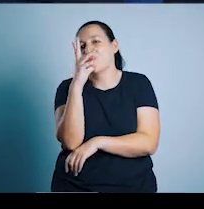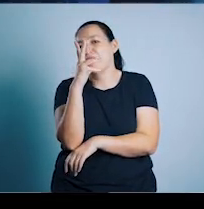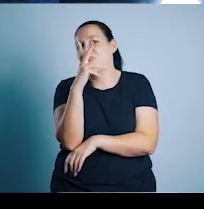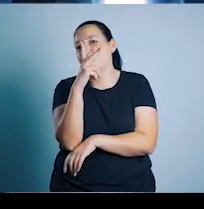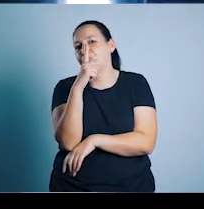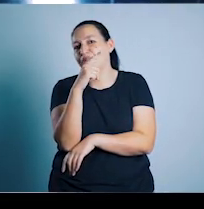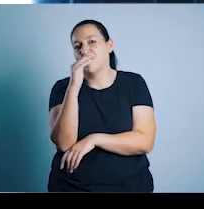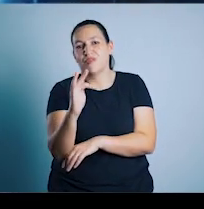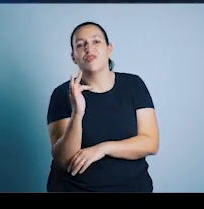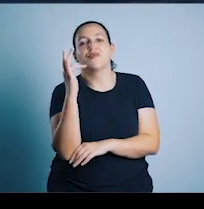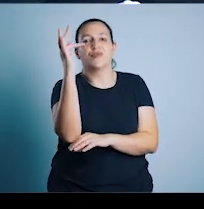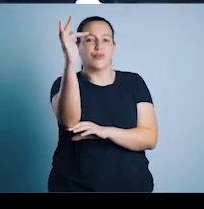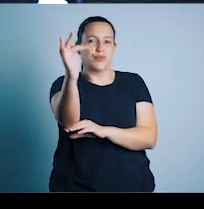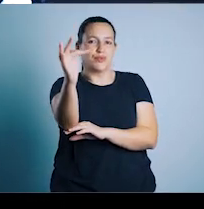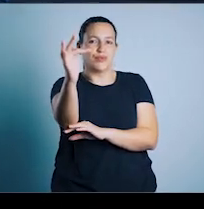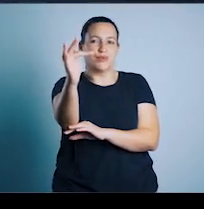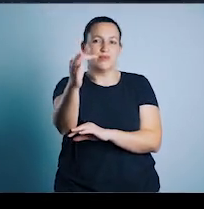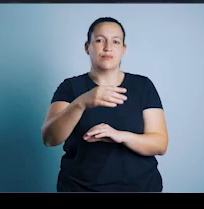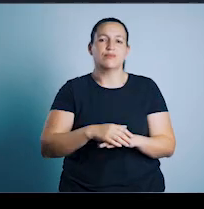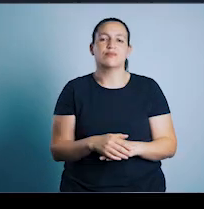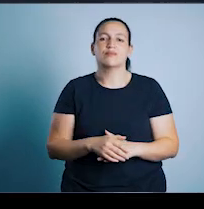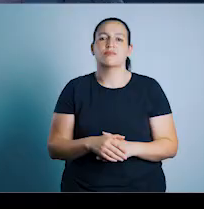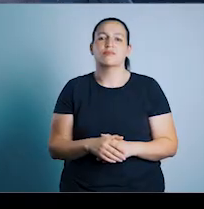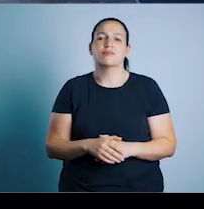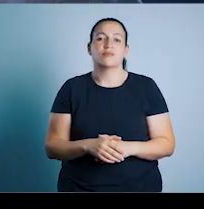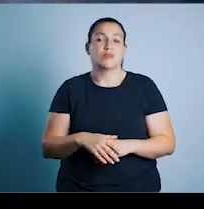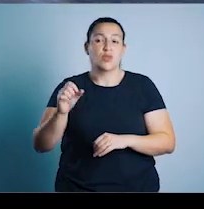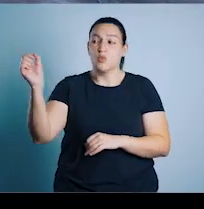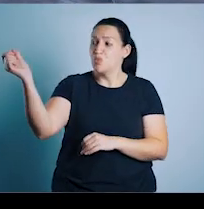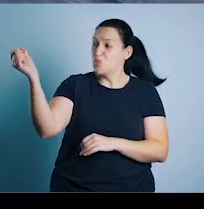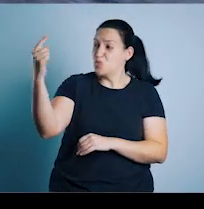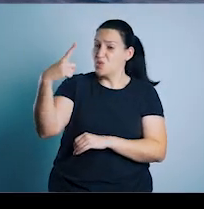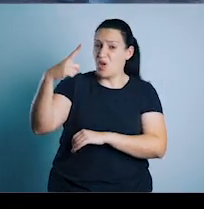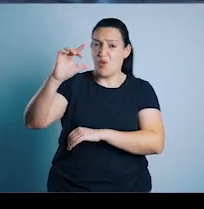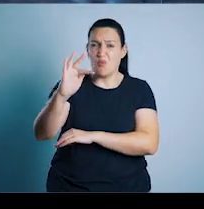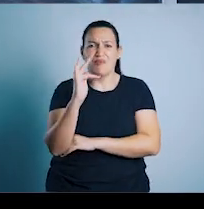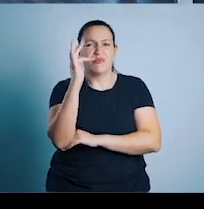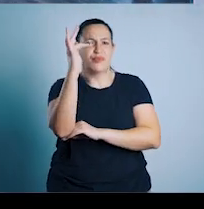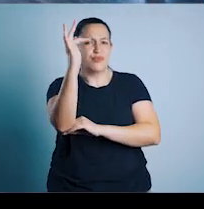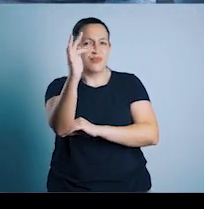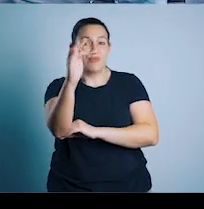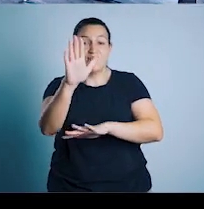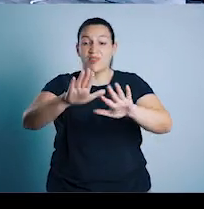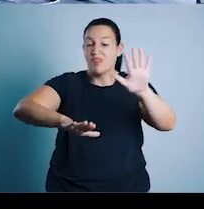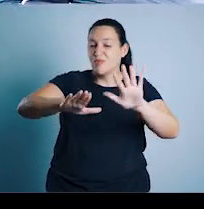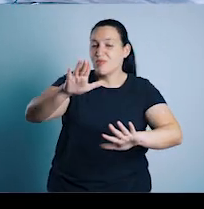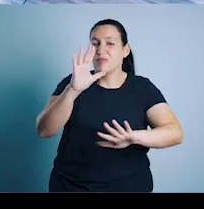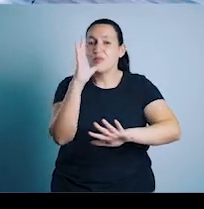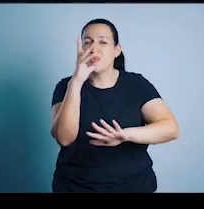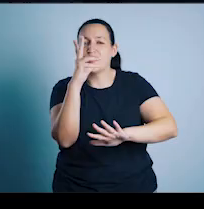Não esperes vir o amanhã e o sol dessa manhã.